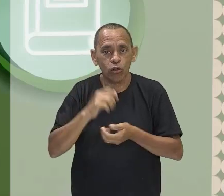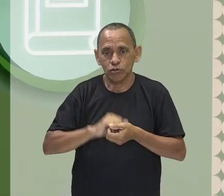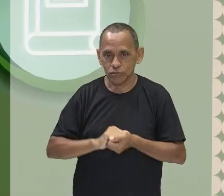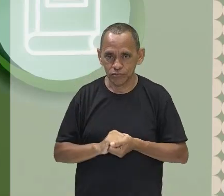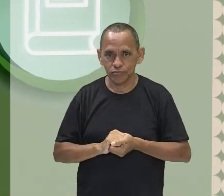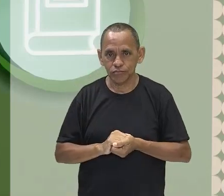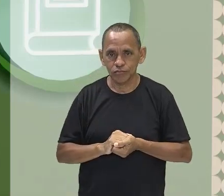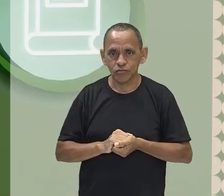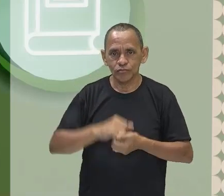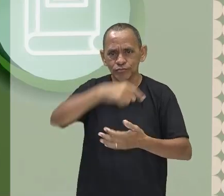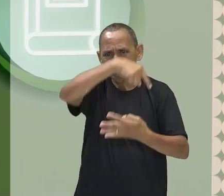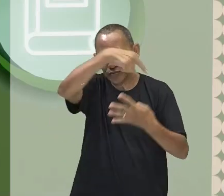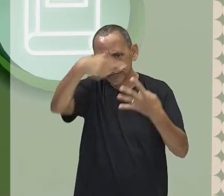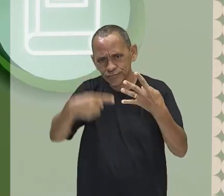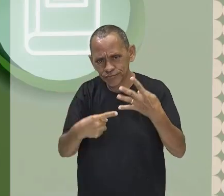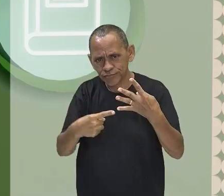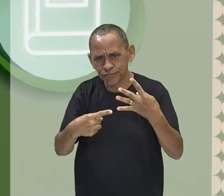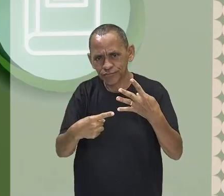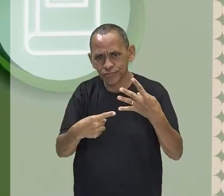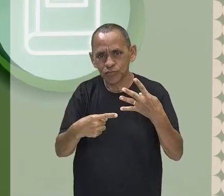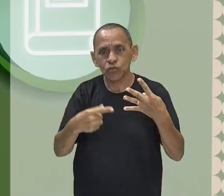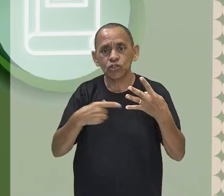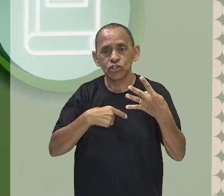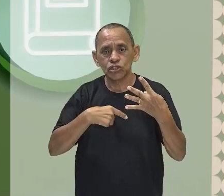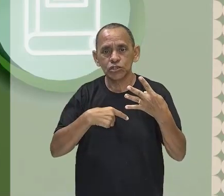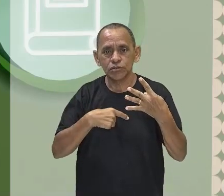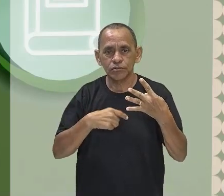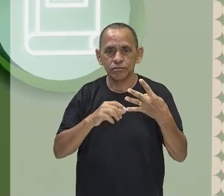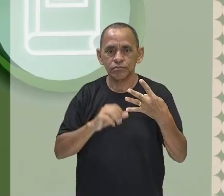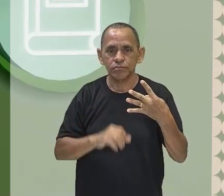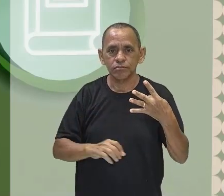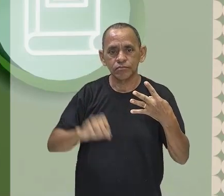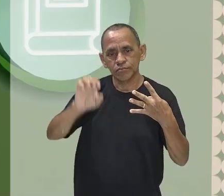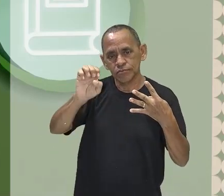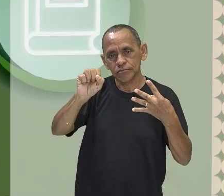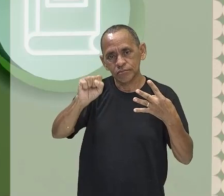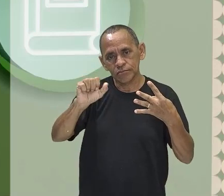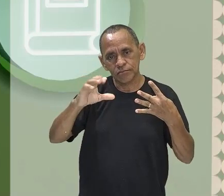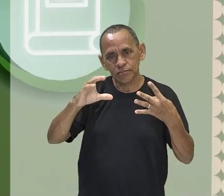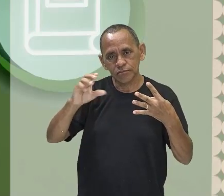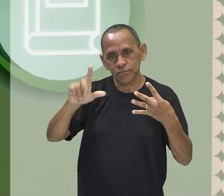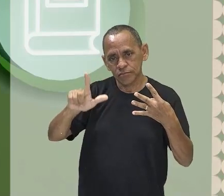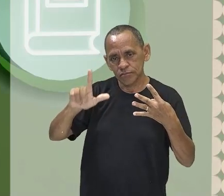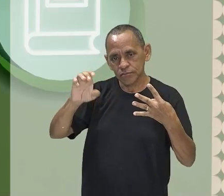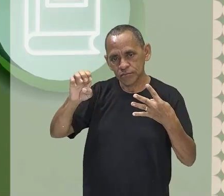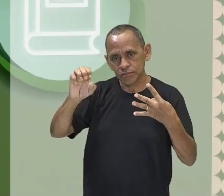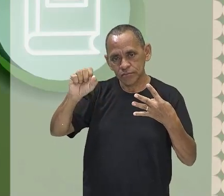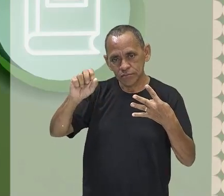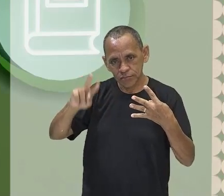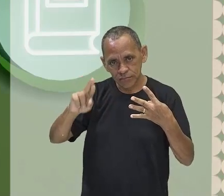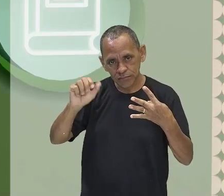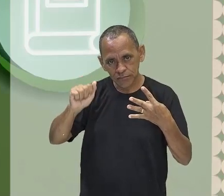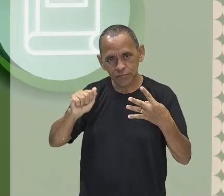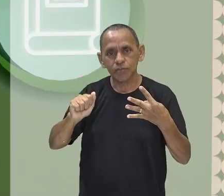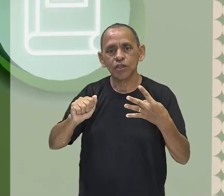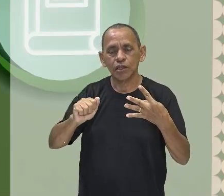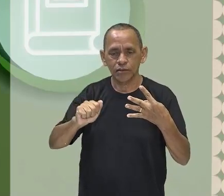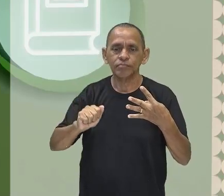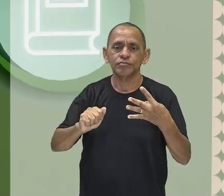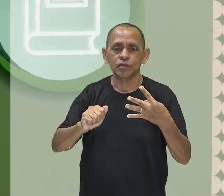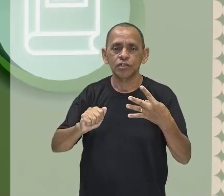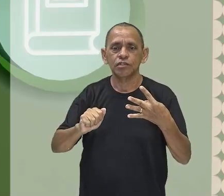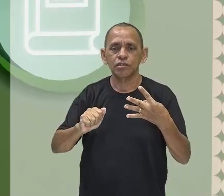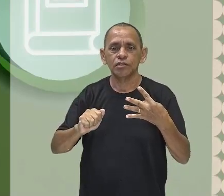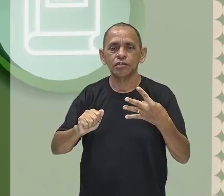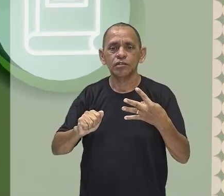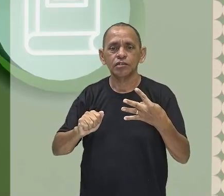formam o olho humano. Então, nós temos a esclera. A esclera é a parte branca do nosso olho. Temos também a córnea, que é uma